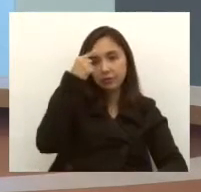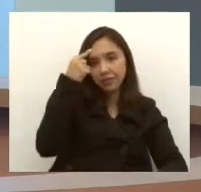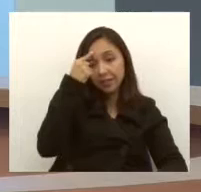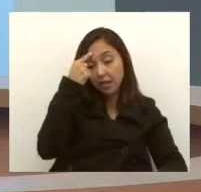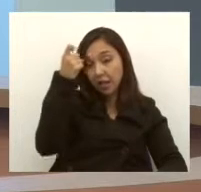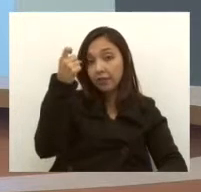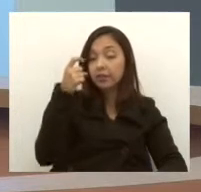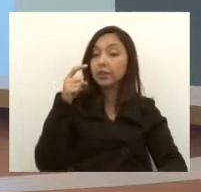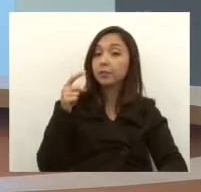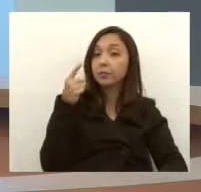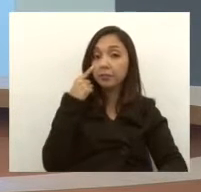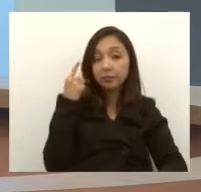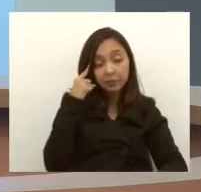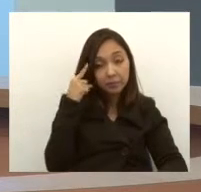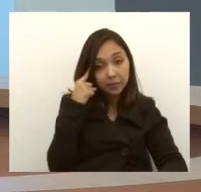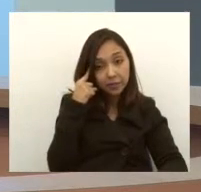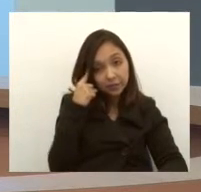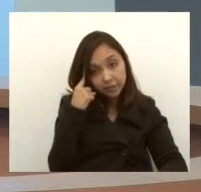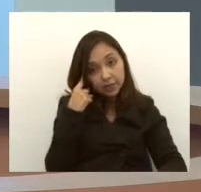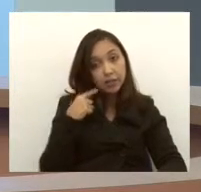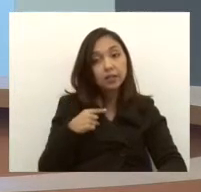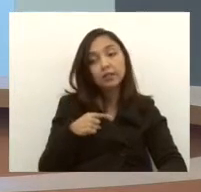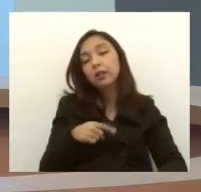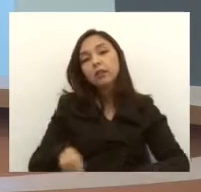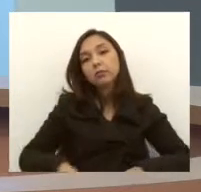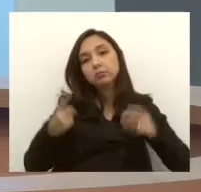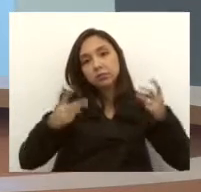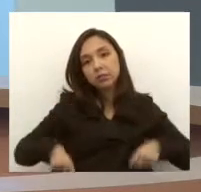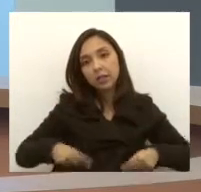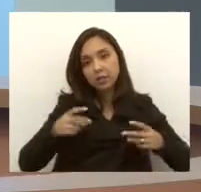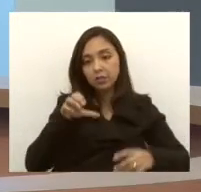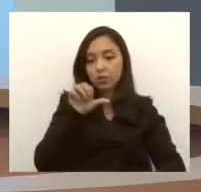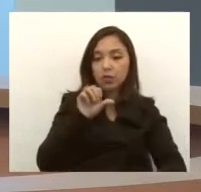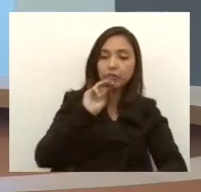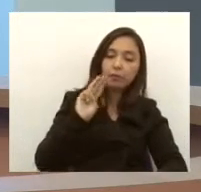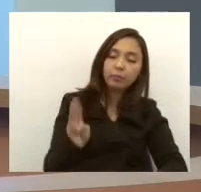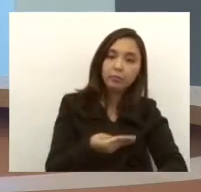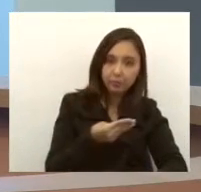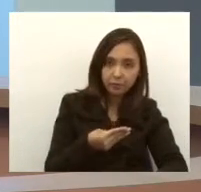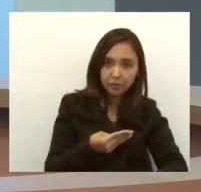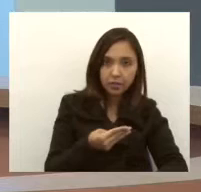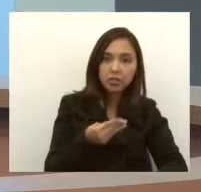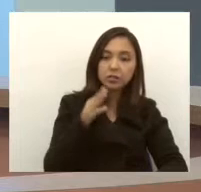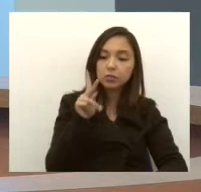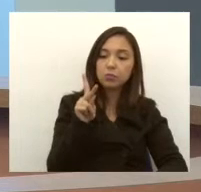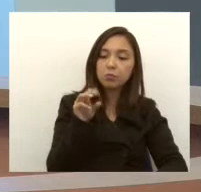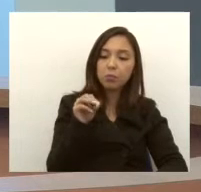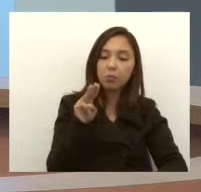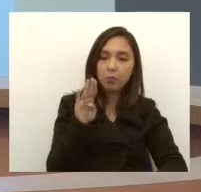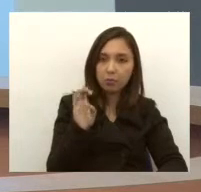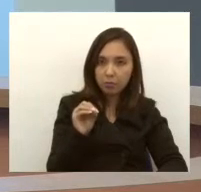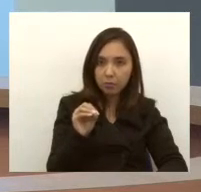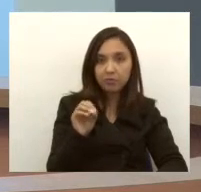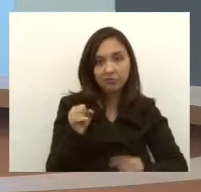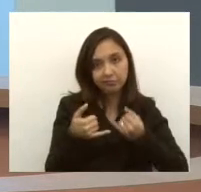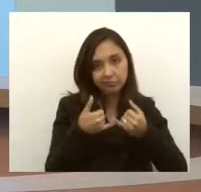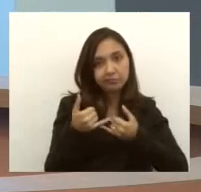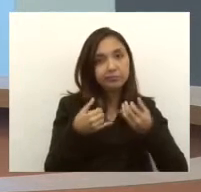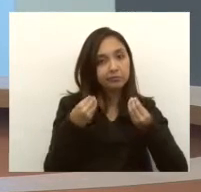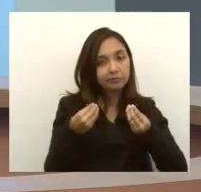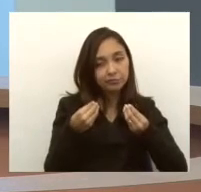a possibilidade de gastar 9 milhões e meio com pombo é